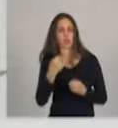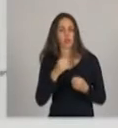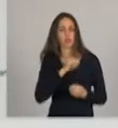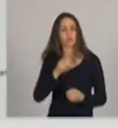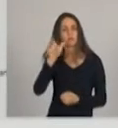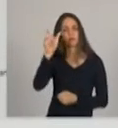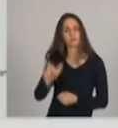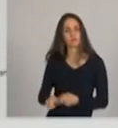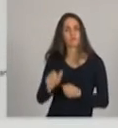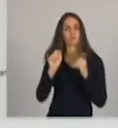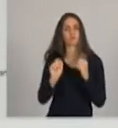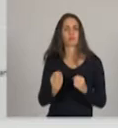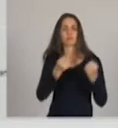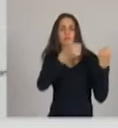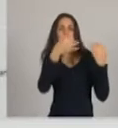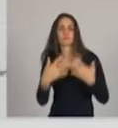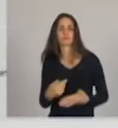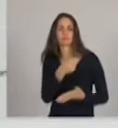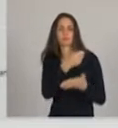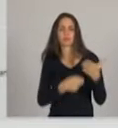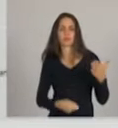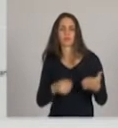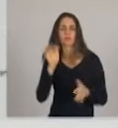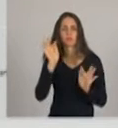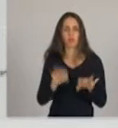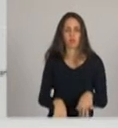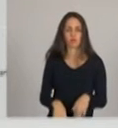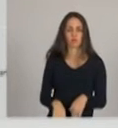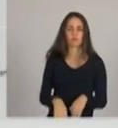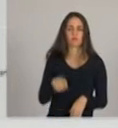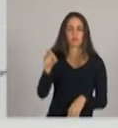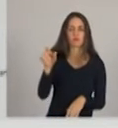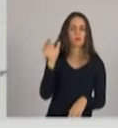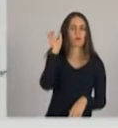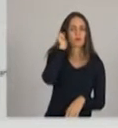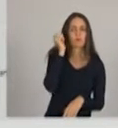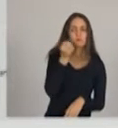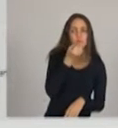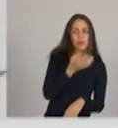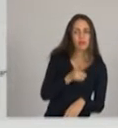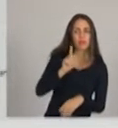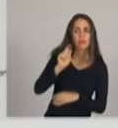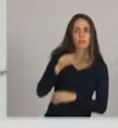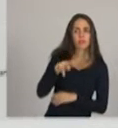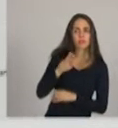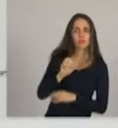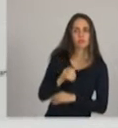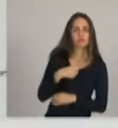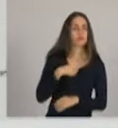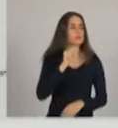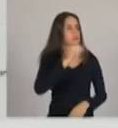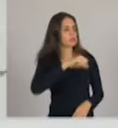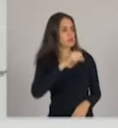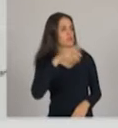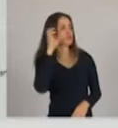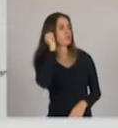relatar a redação final. Deputado Vandinho, Vossa Excelência está nos ouvindo bem? Relato sim, estou ouvindo